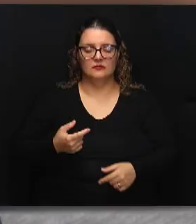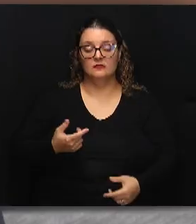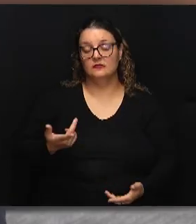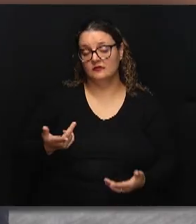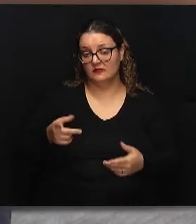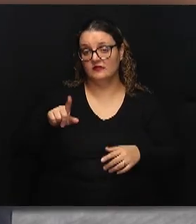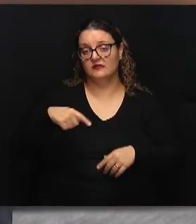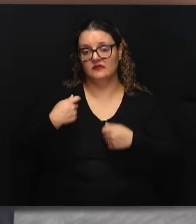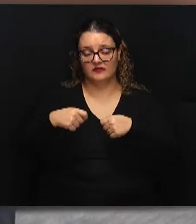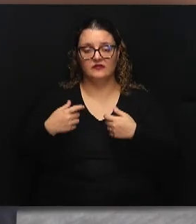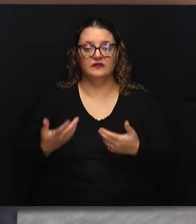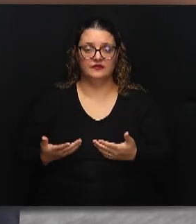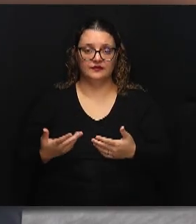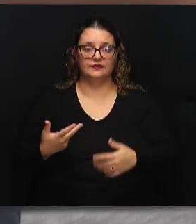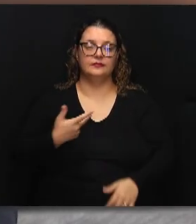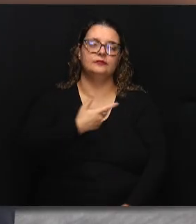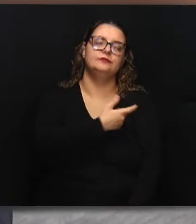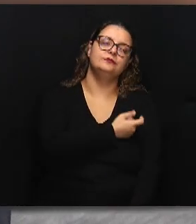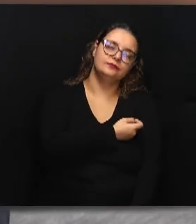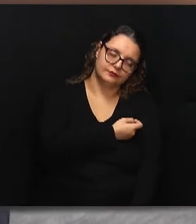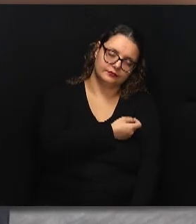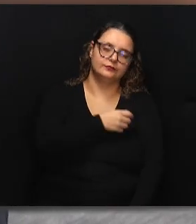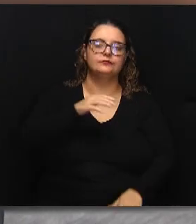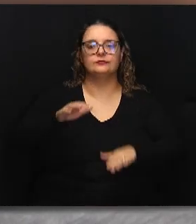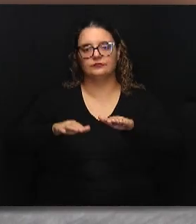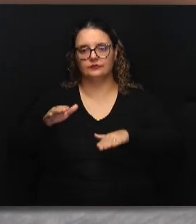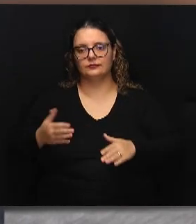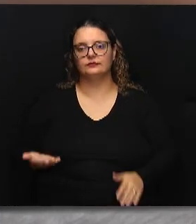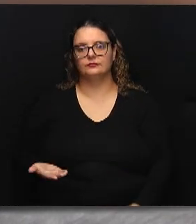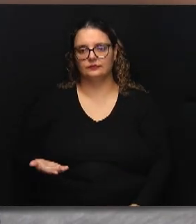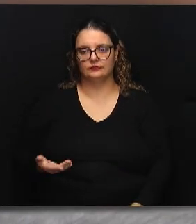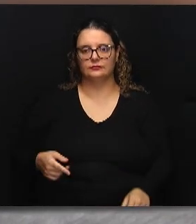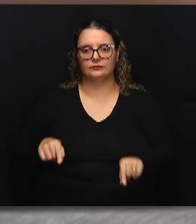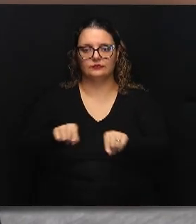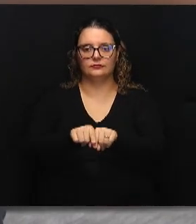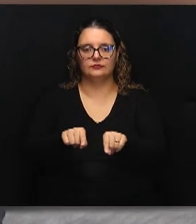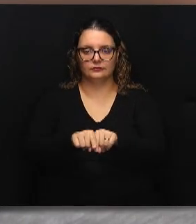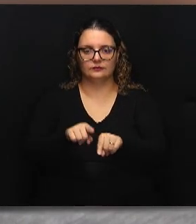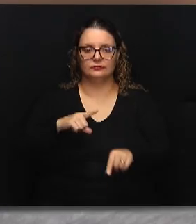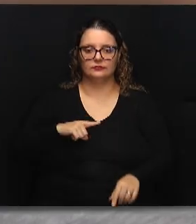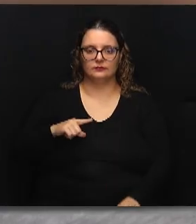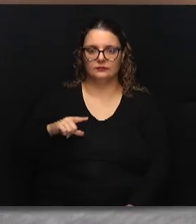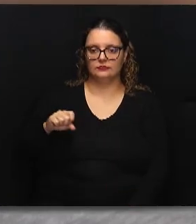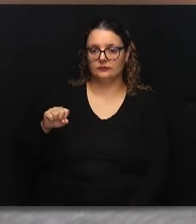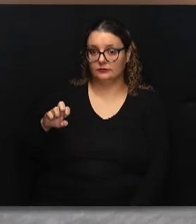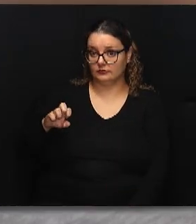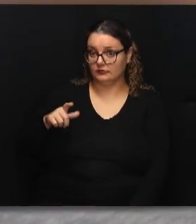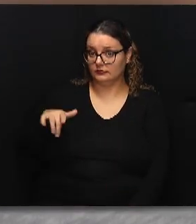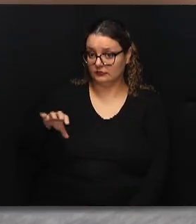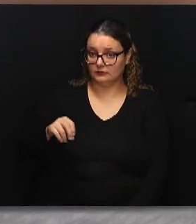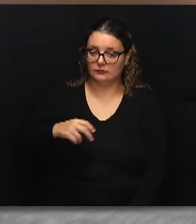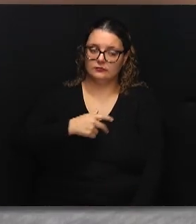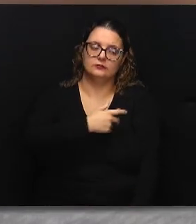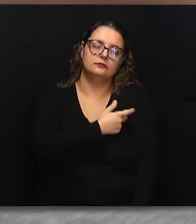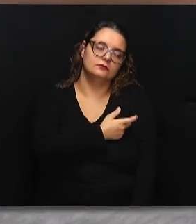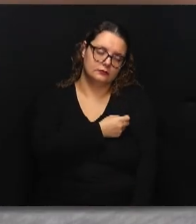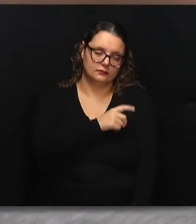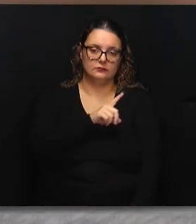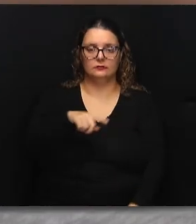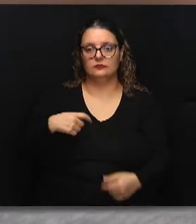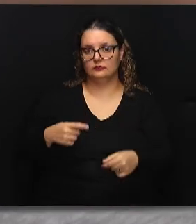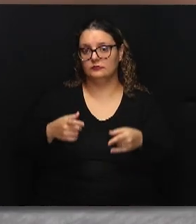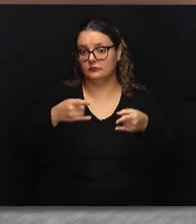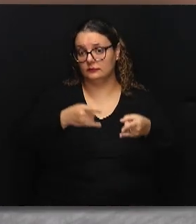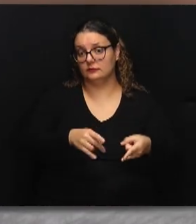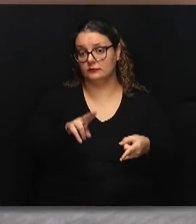é necessário a sedação. Inclusive, às vezes, também tem casos de sedação que não precisa do leito de